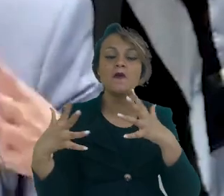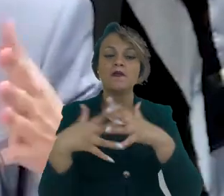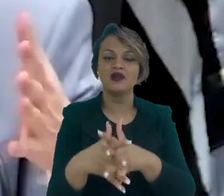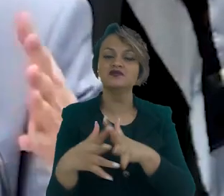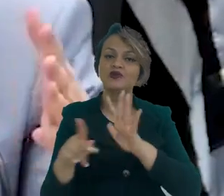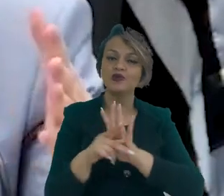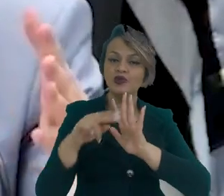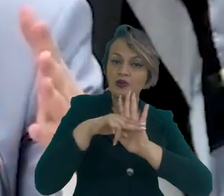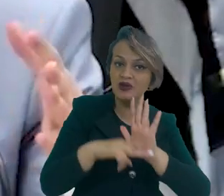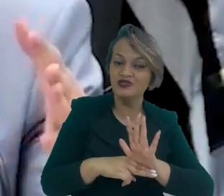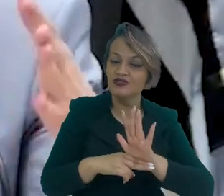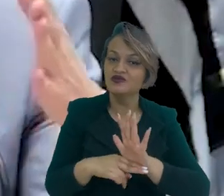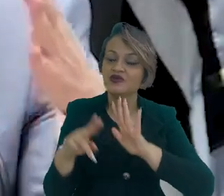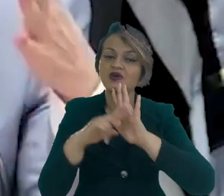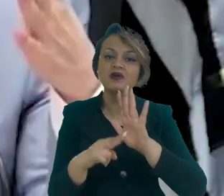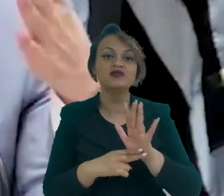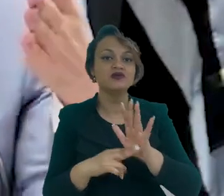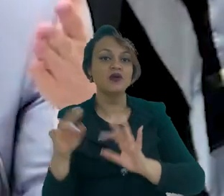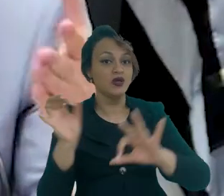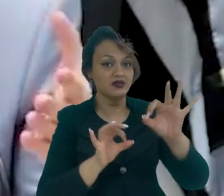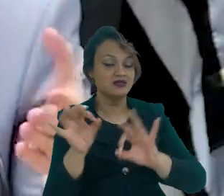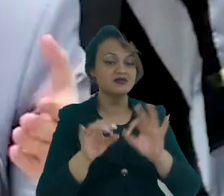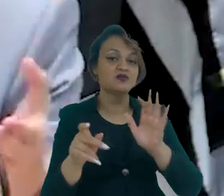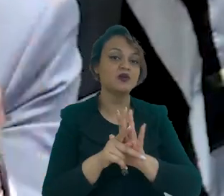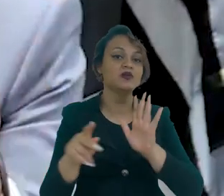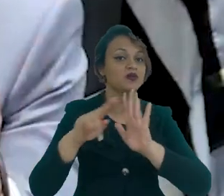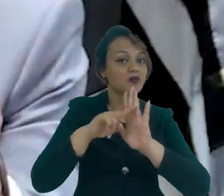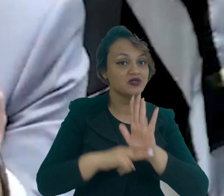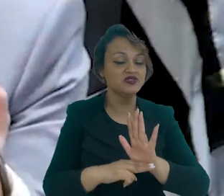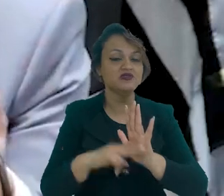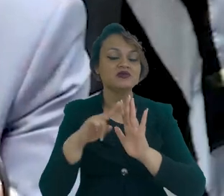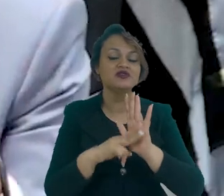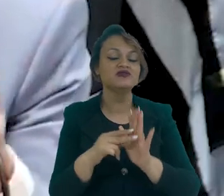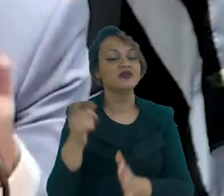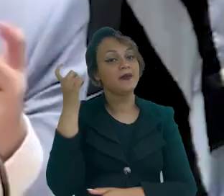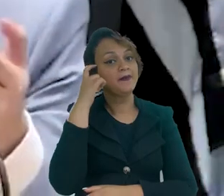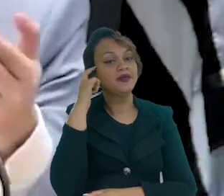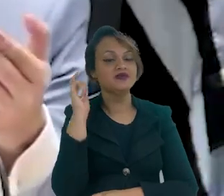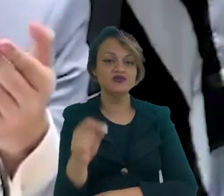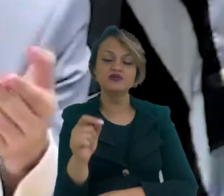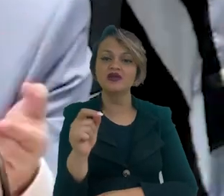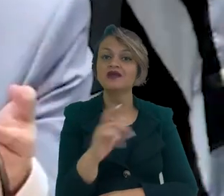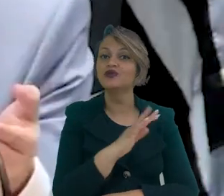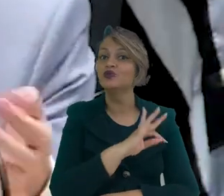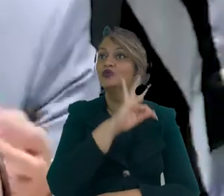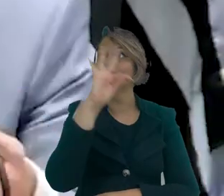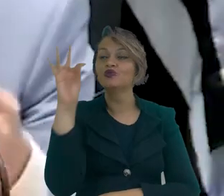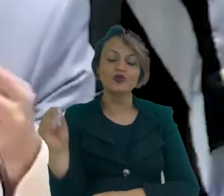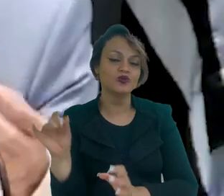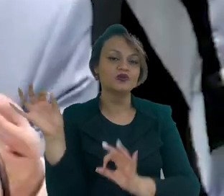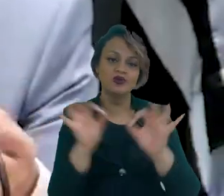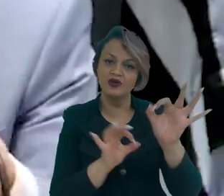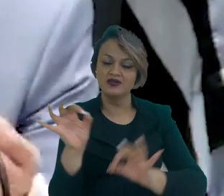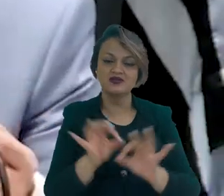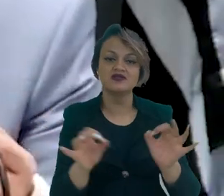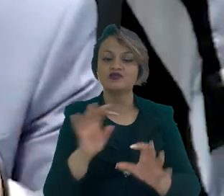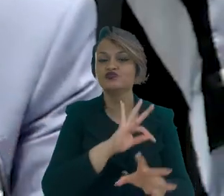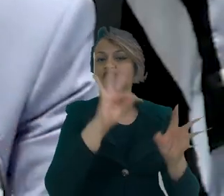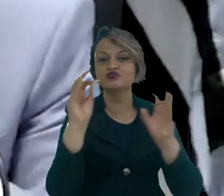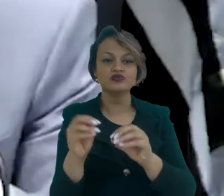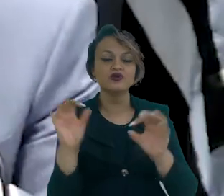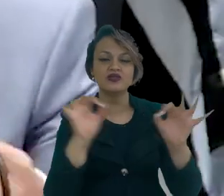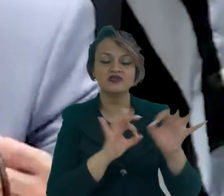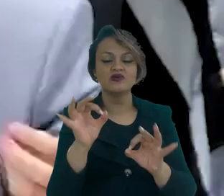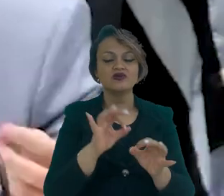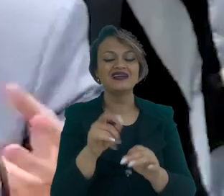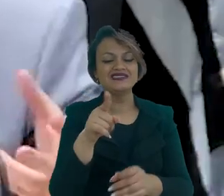lidar com essas décadas e com um complexo normativo ou uma organização normativa que leve em consideração